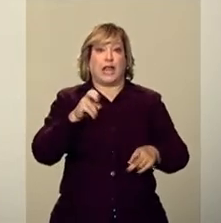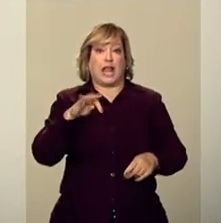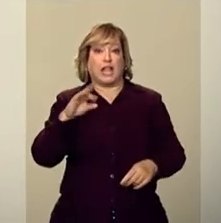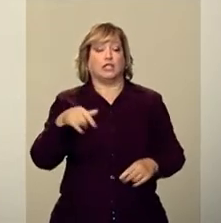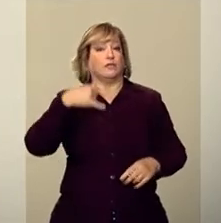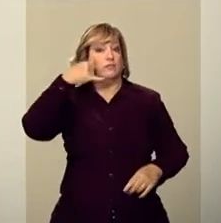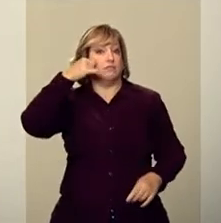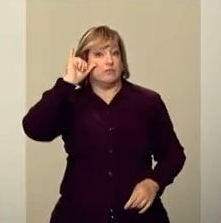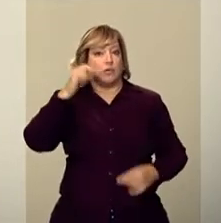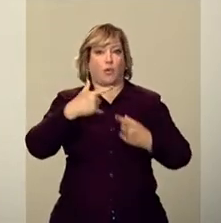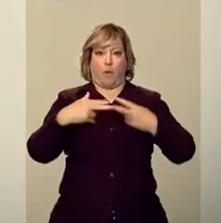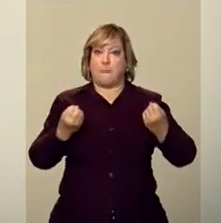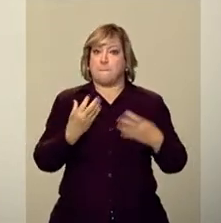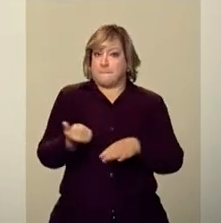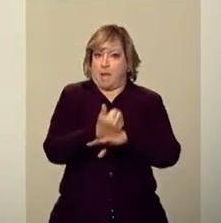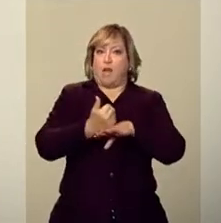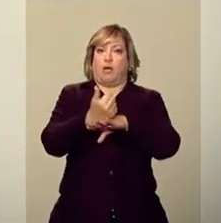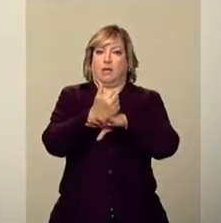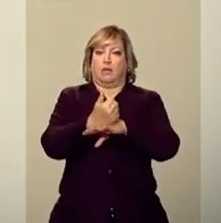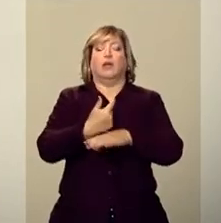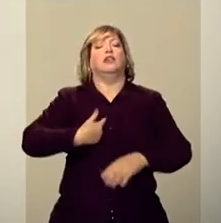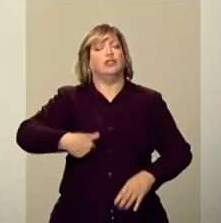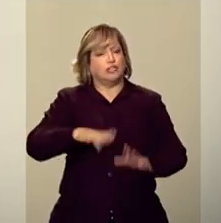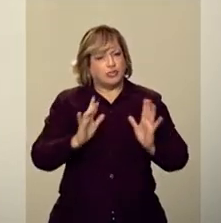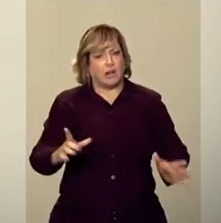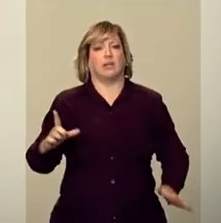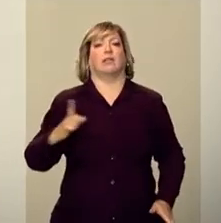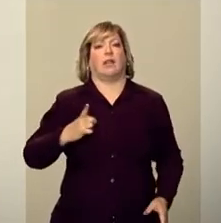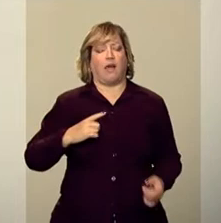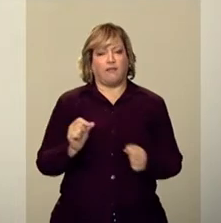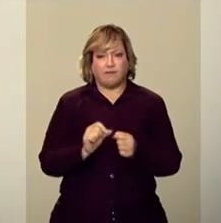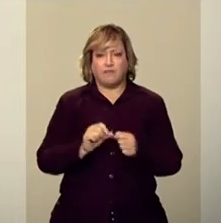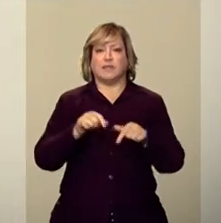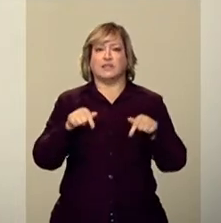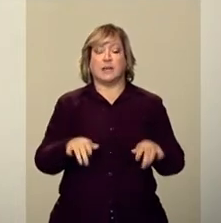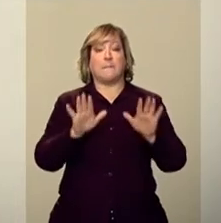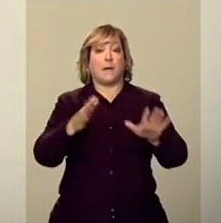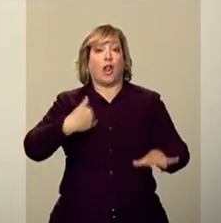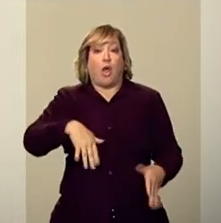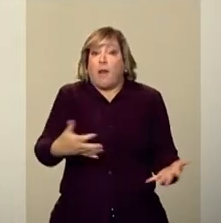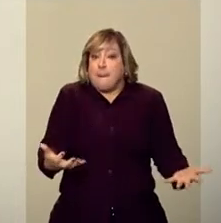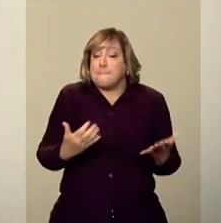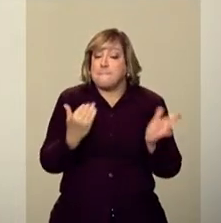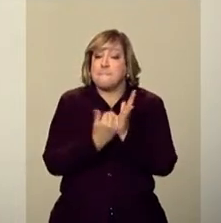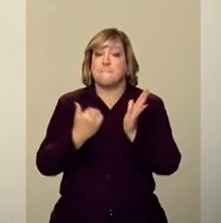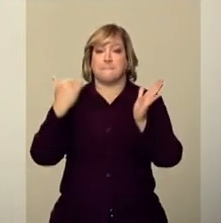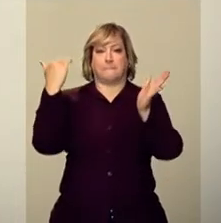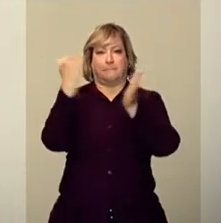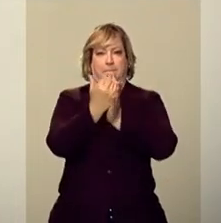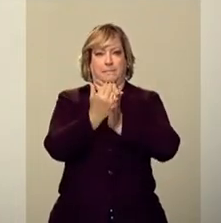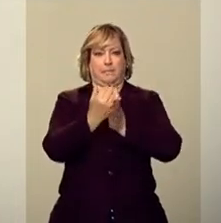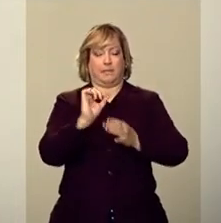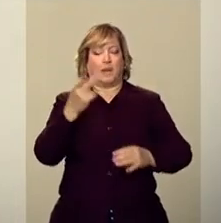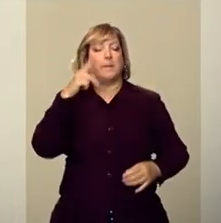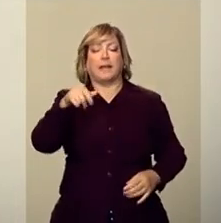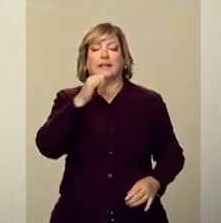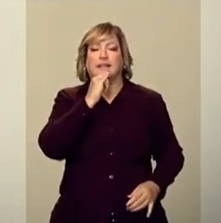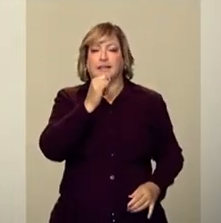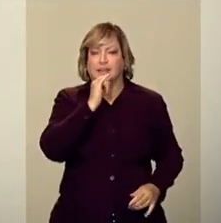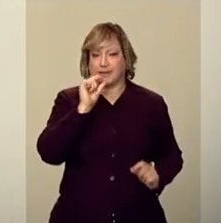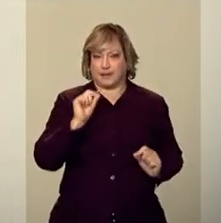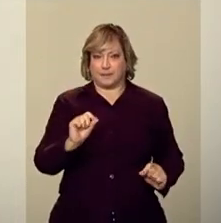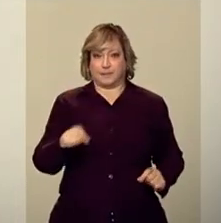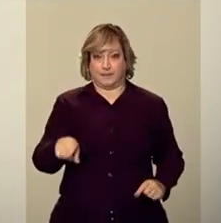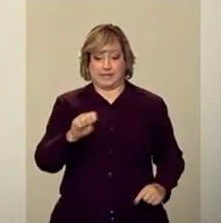Nossa Agricultura e Pecuária já vem fazendo isso Luciano mas nós queremos aumentar a escala para você ter uma ideia